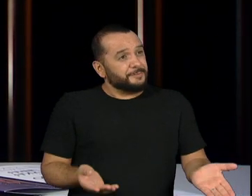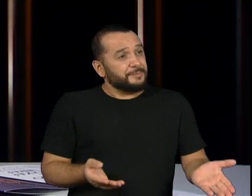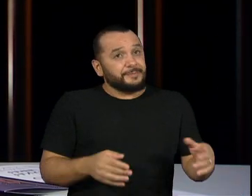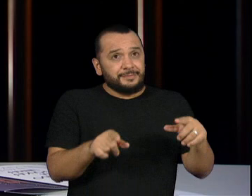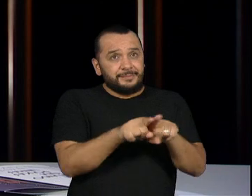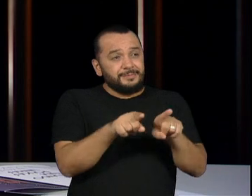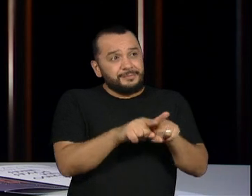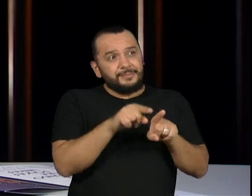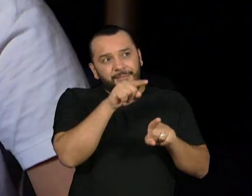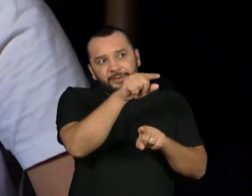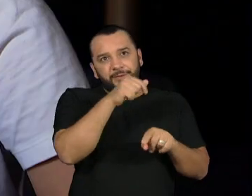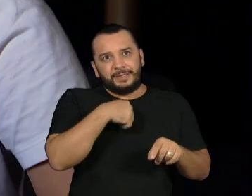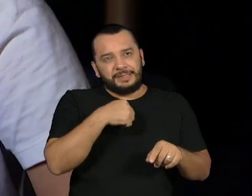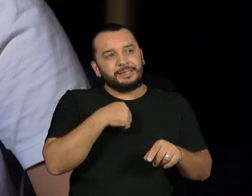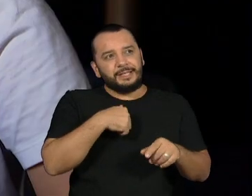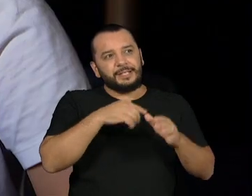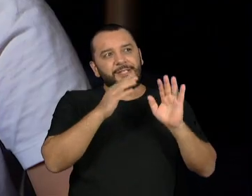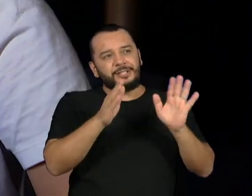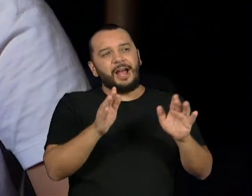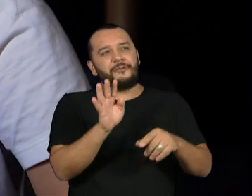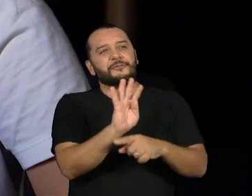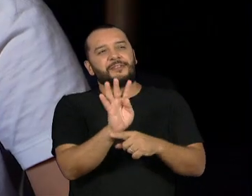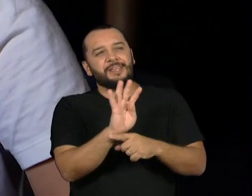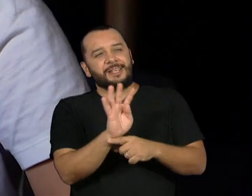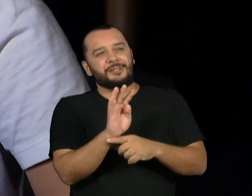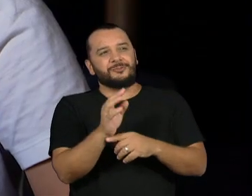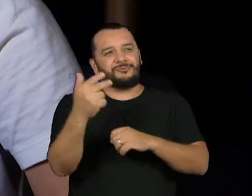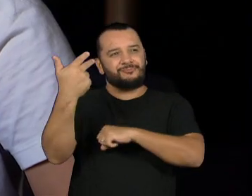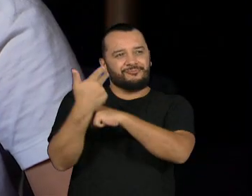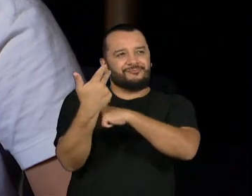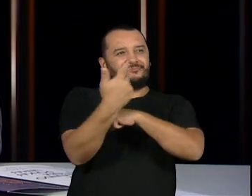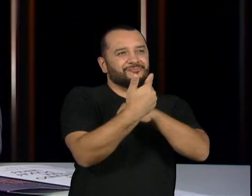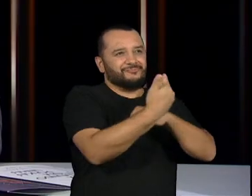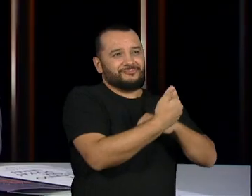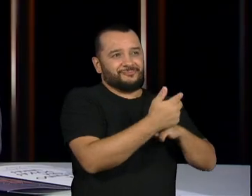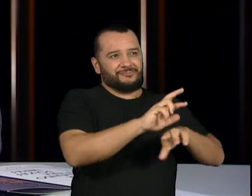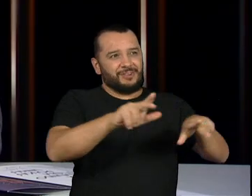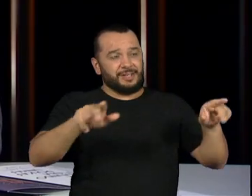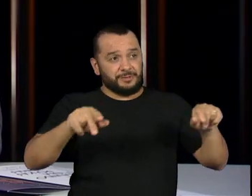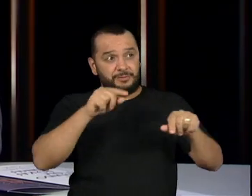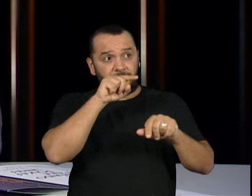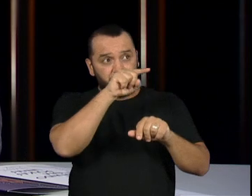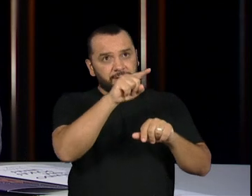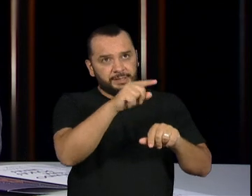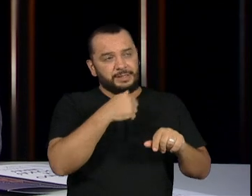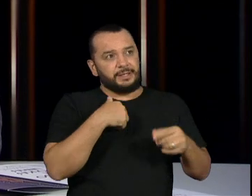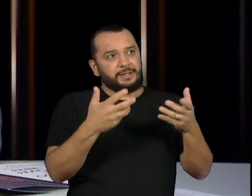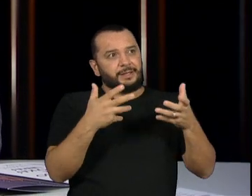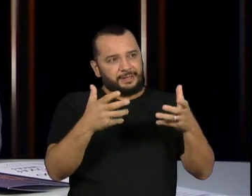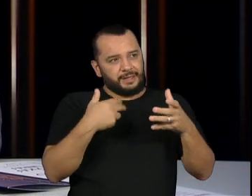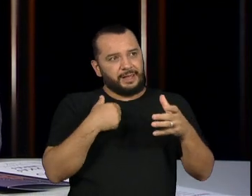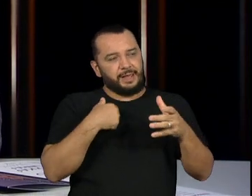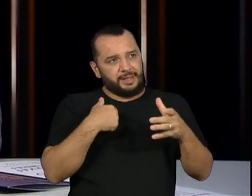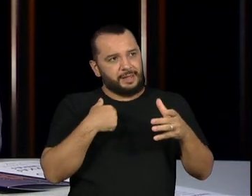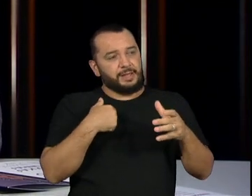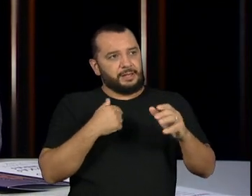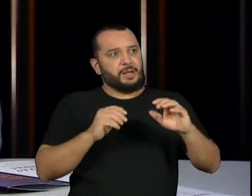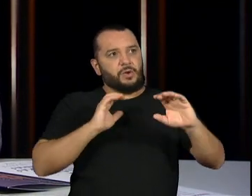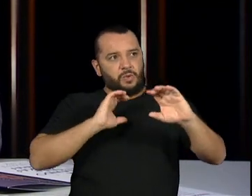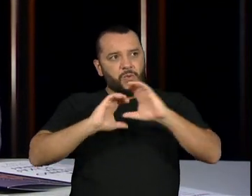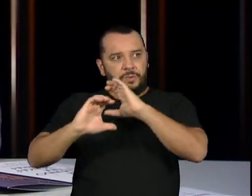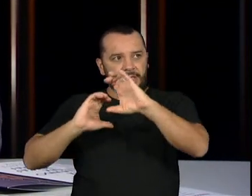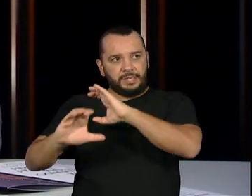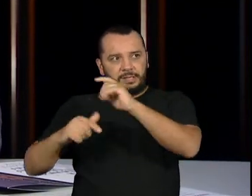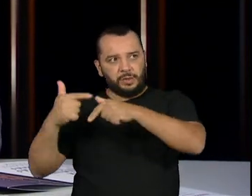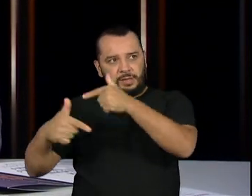você está virando uma menina do audiovisual, você pretende virar uma comunicadora, que você já é, ou